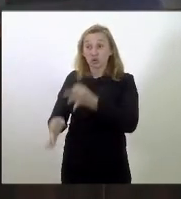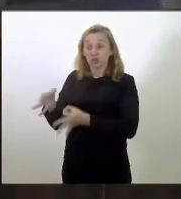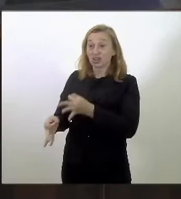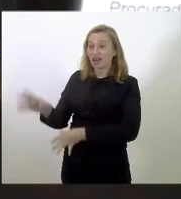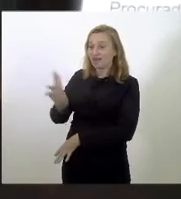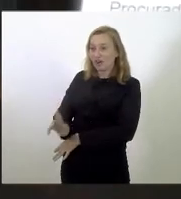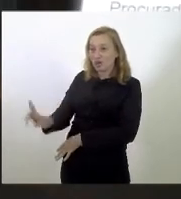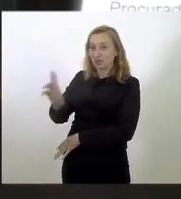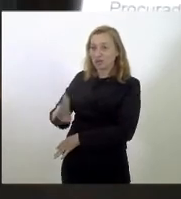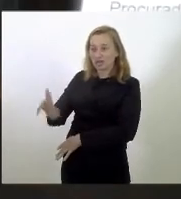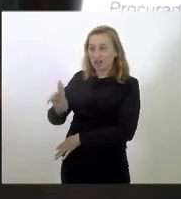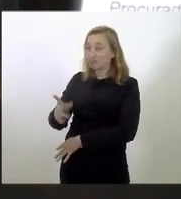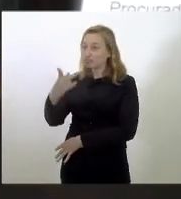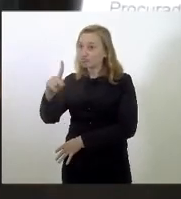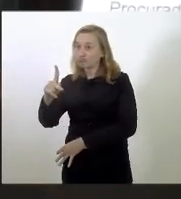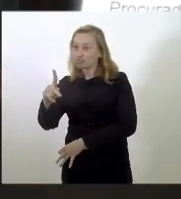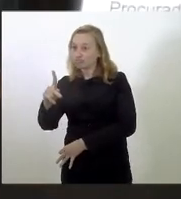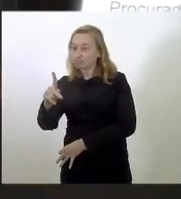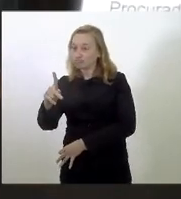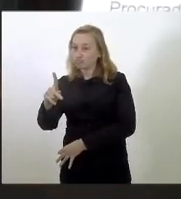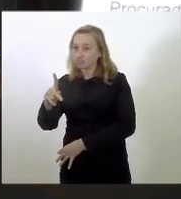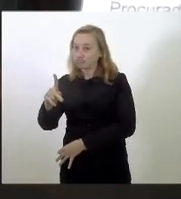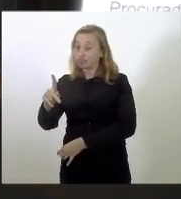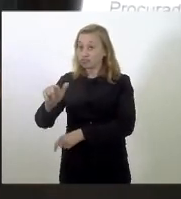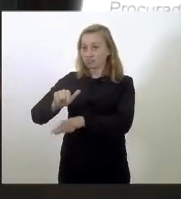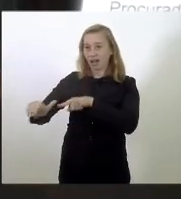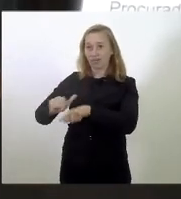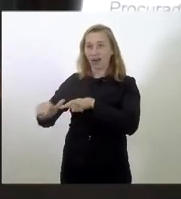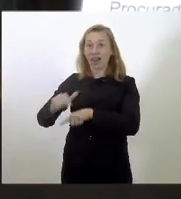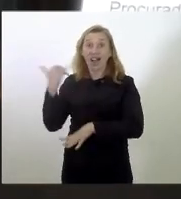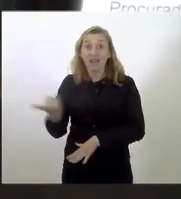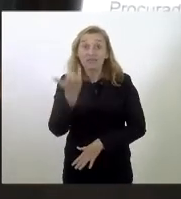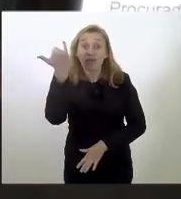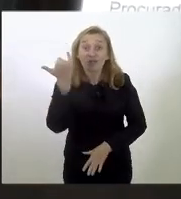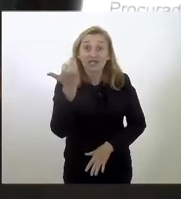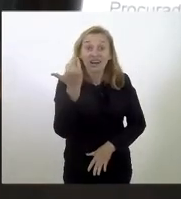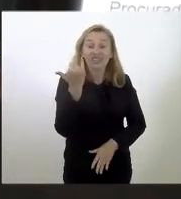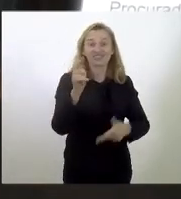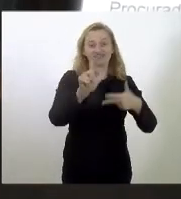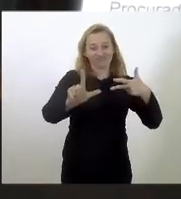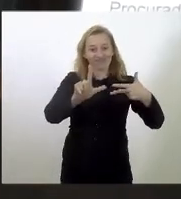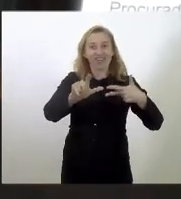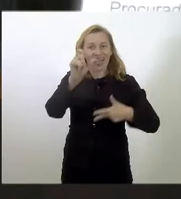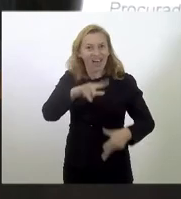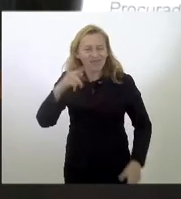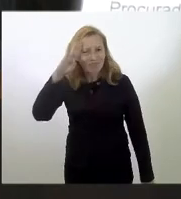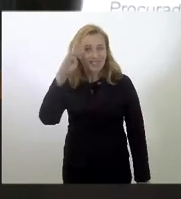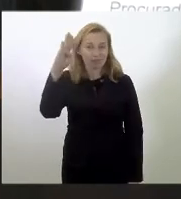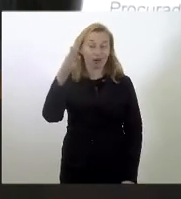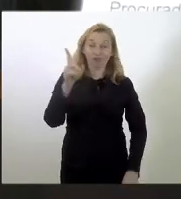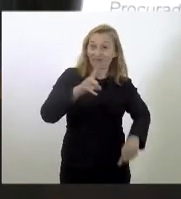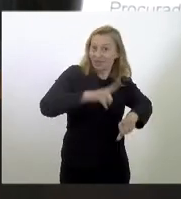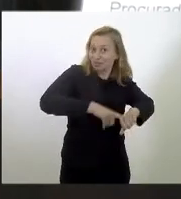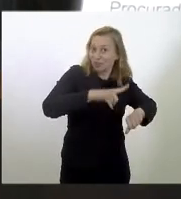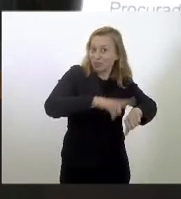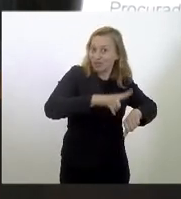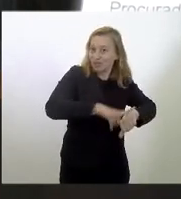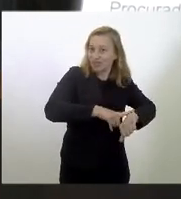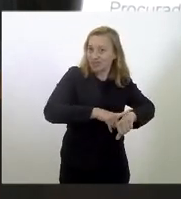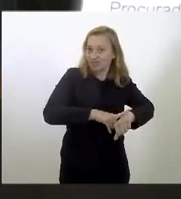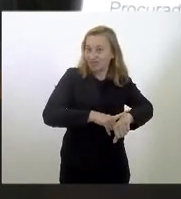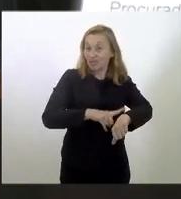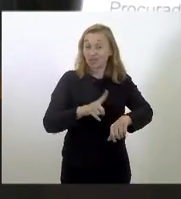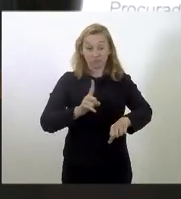utilizar nos seus julgamentos. A importância do Legislativo é fundamental. Neste momento, nesta quadra